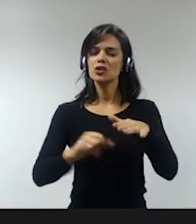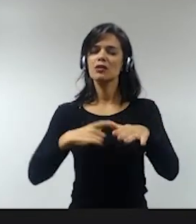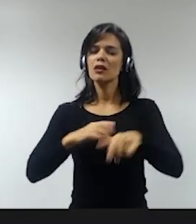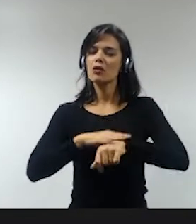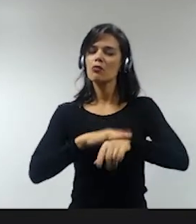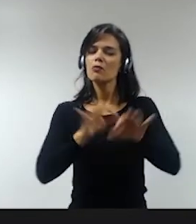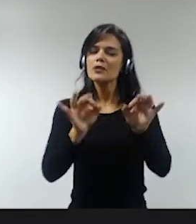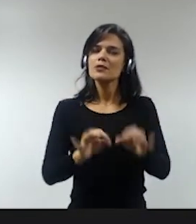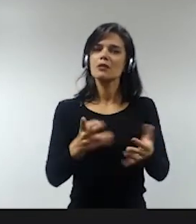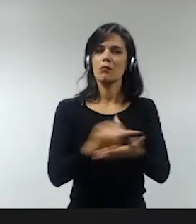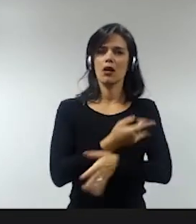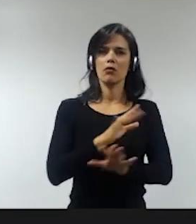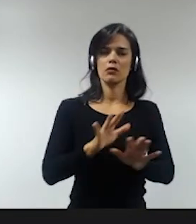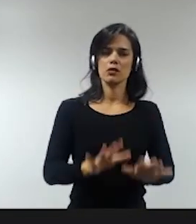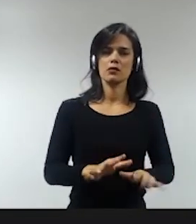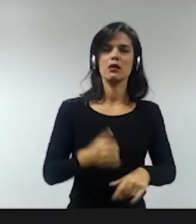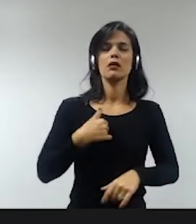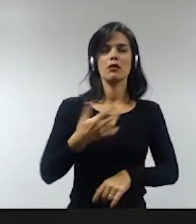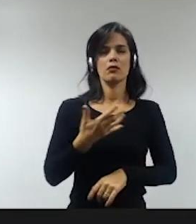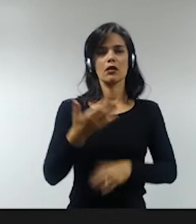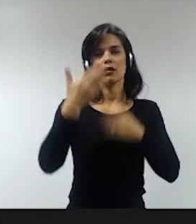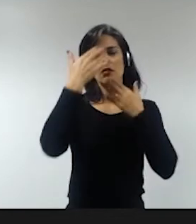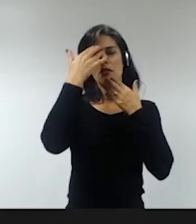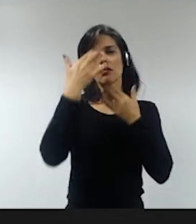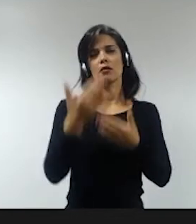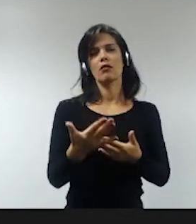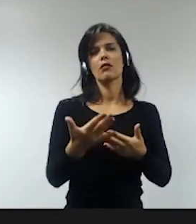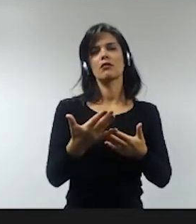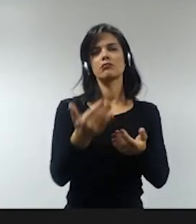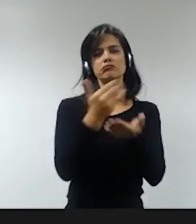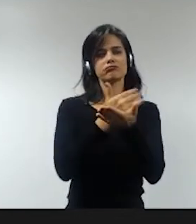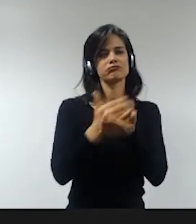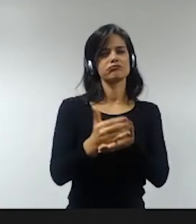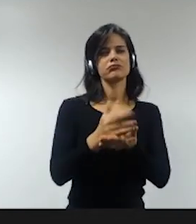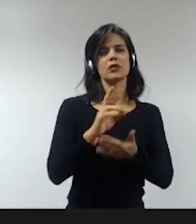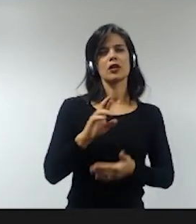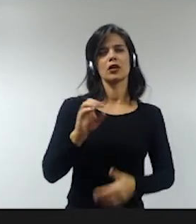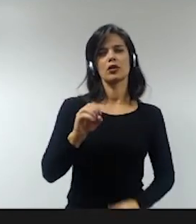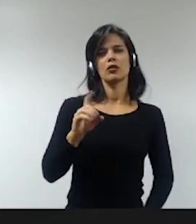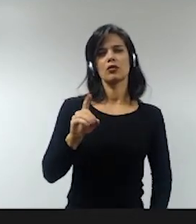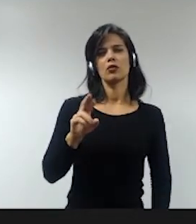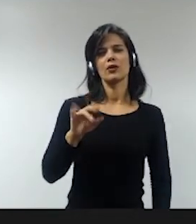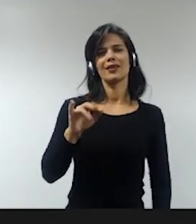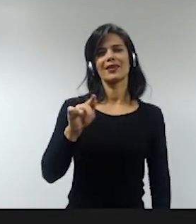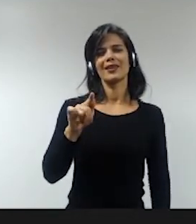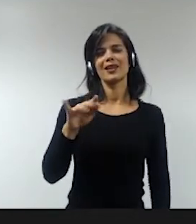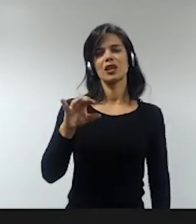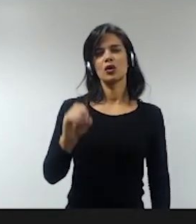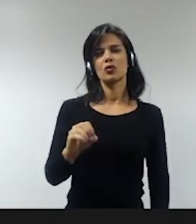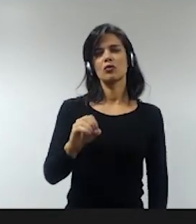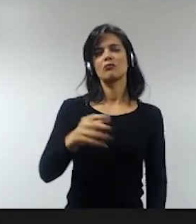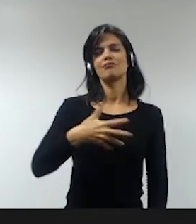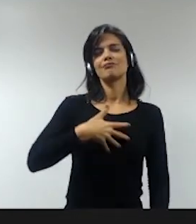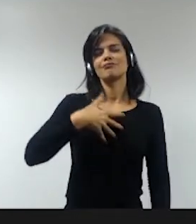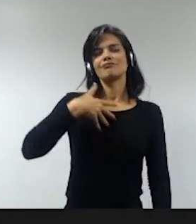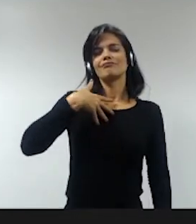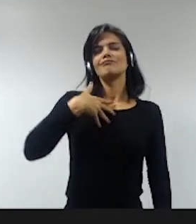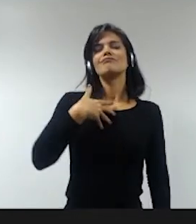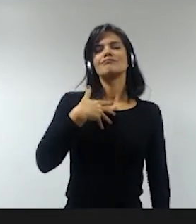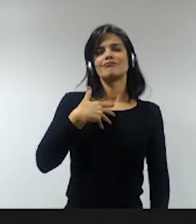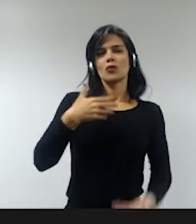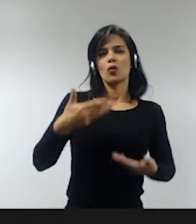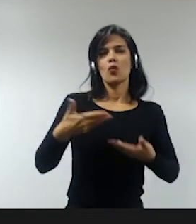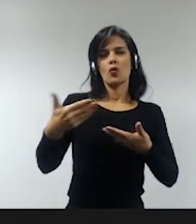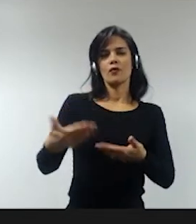para acontecer, né? Eu quero agradecer já desde o início ao Rodrigo pelo honroso convite